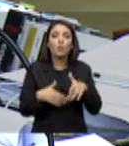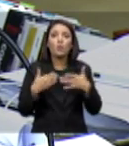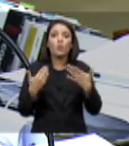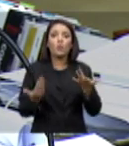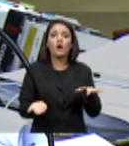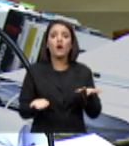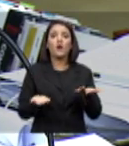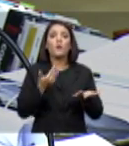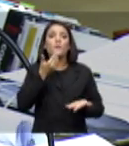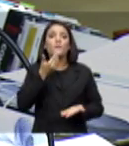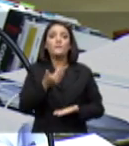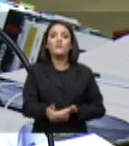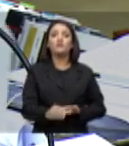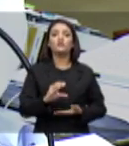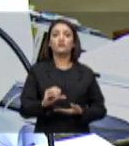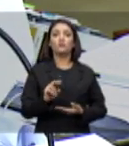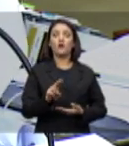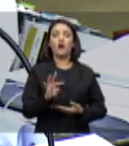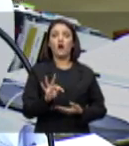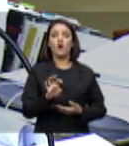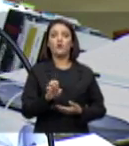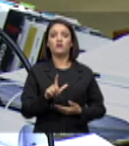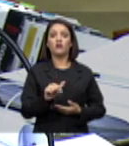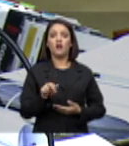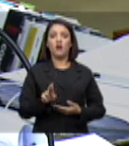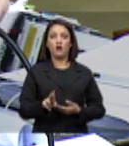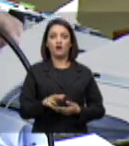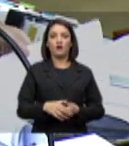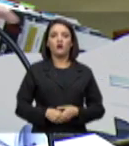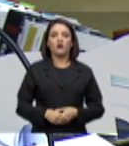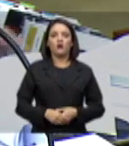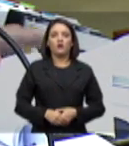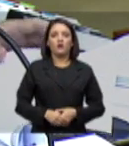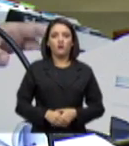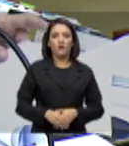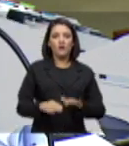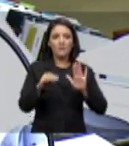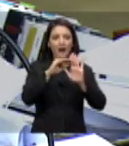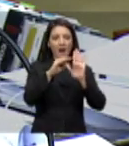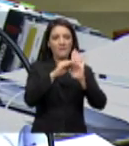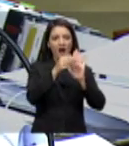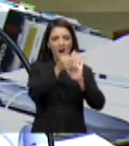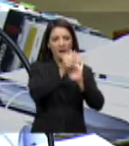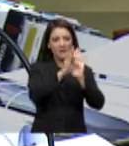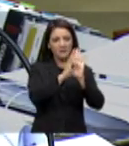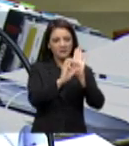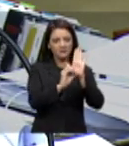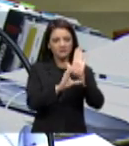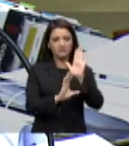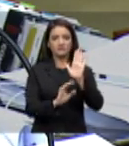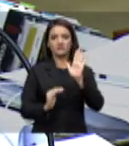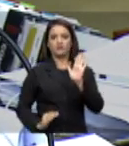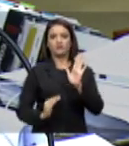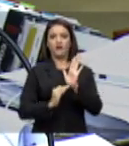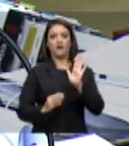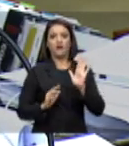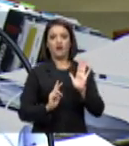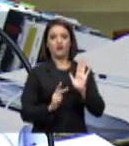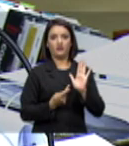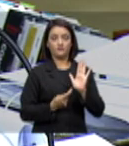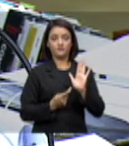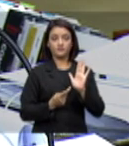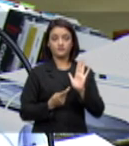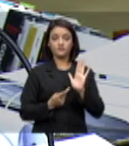cautelares de ar a h e depois depois de enumerar os pedidos e